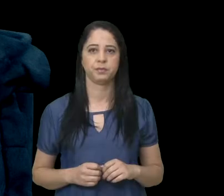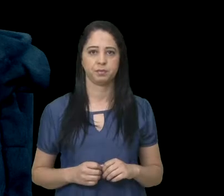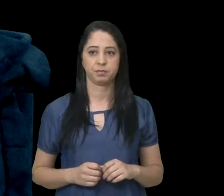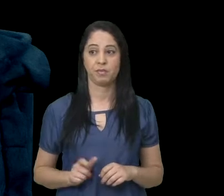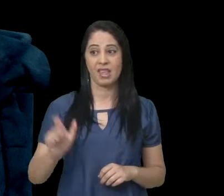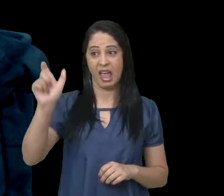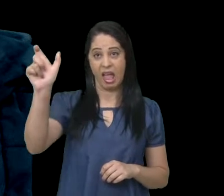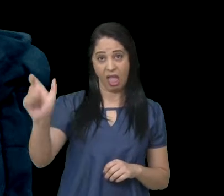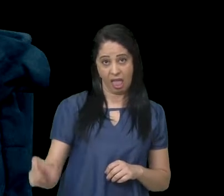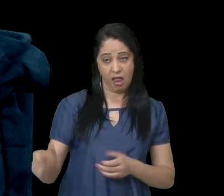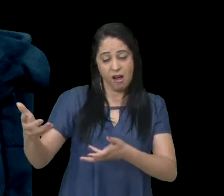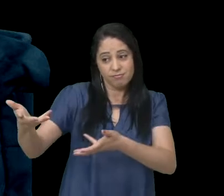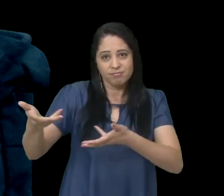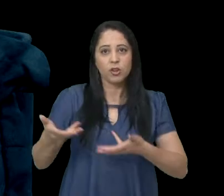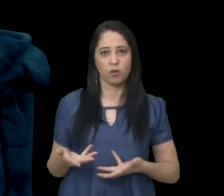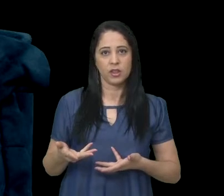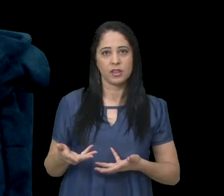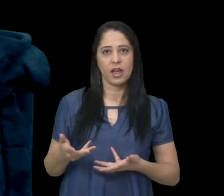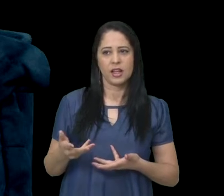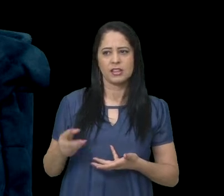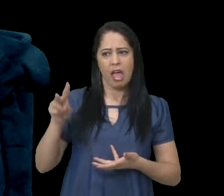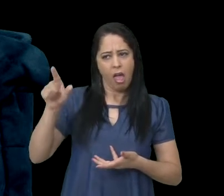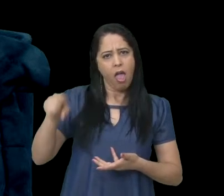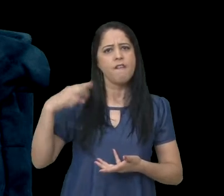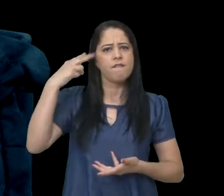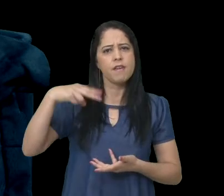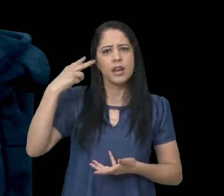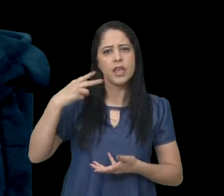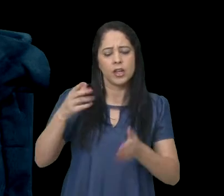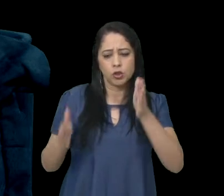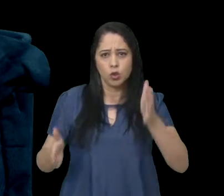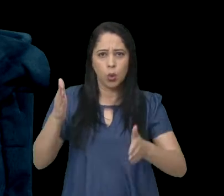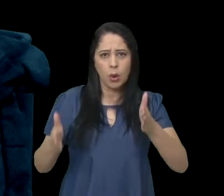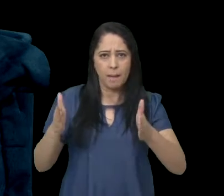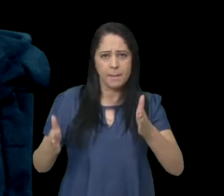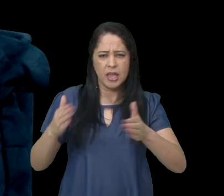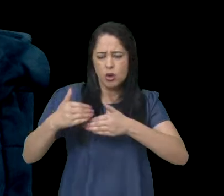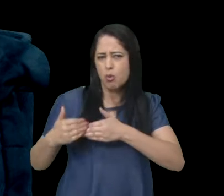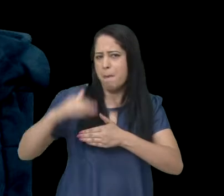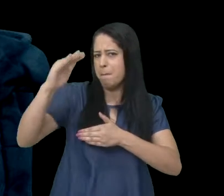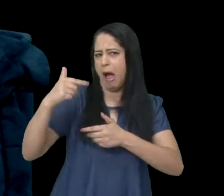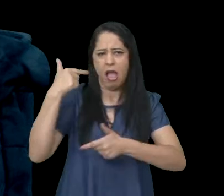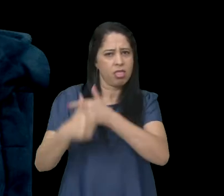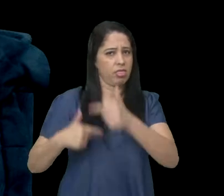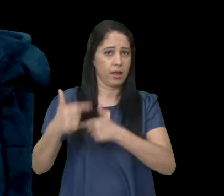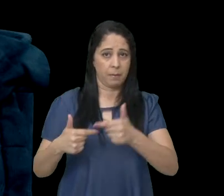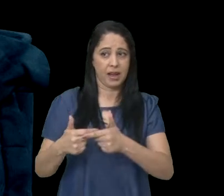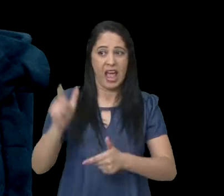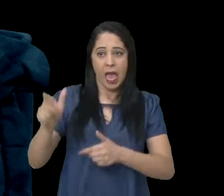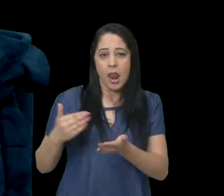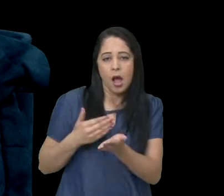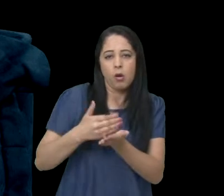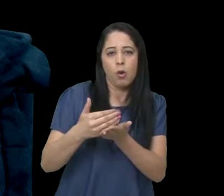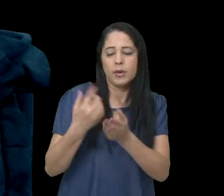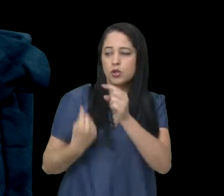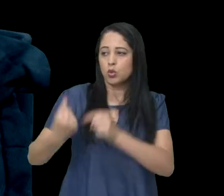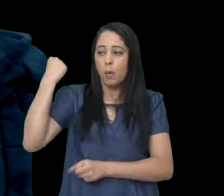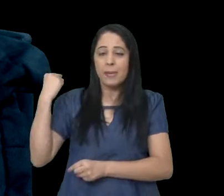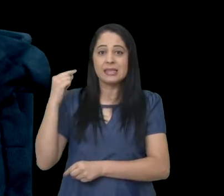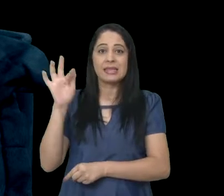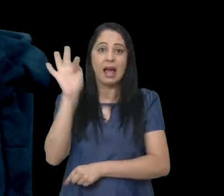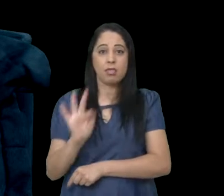A minha convidada de hoje é a vereadora com mais mandatos aqui na Câmara Municipal de São José. Ela começou a carreira política ainda